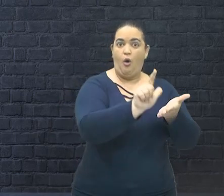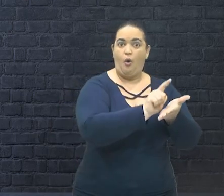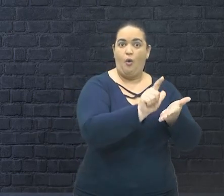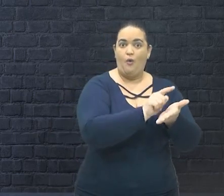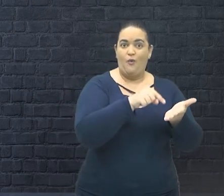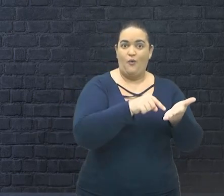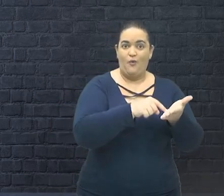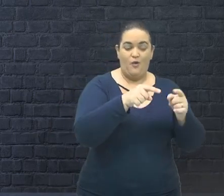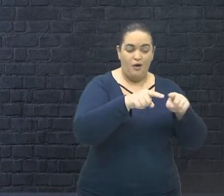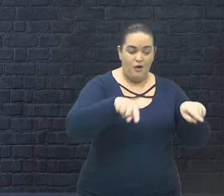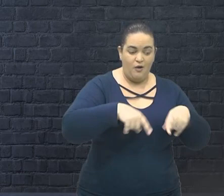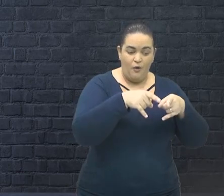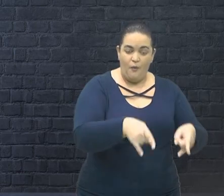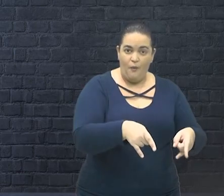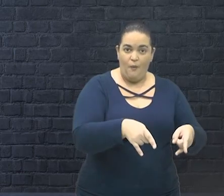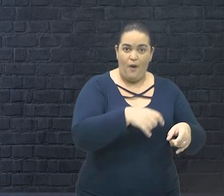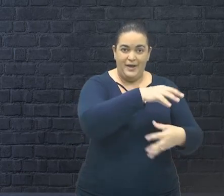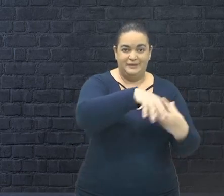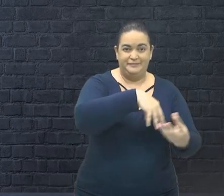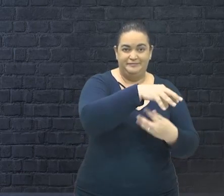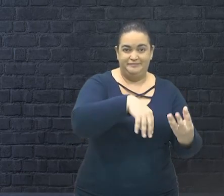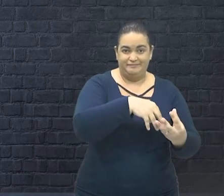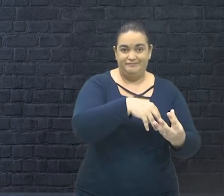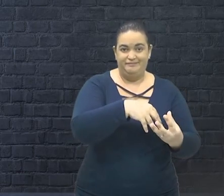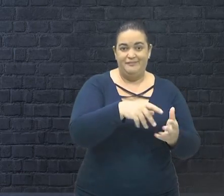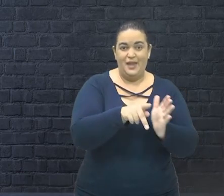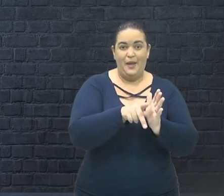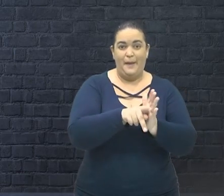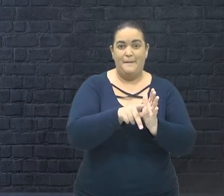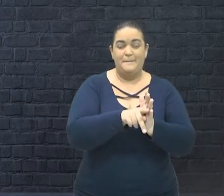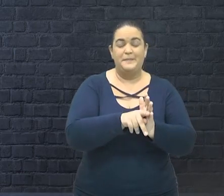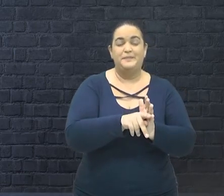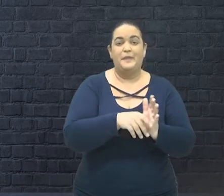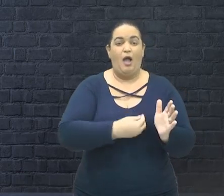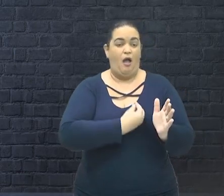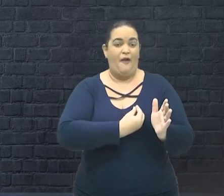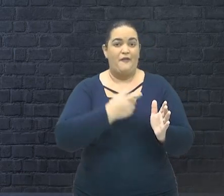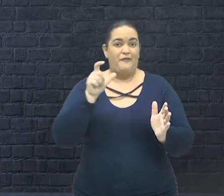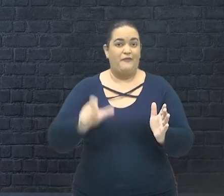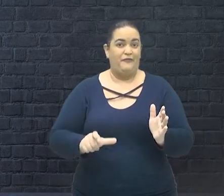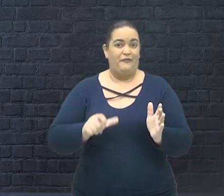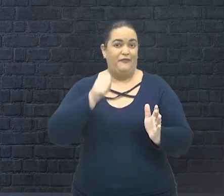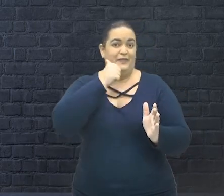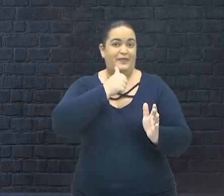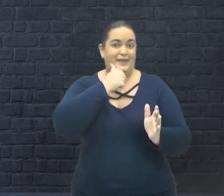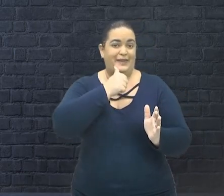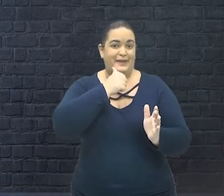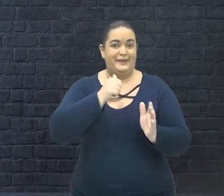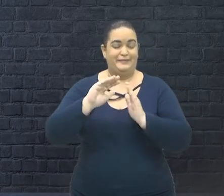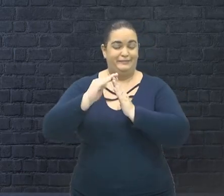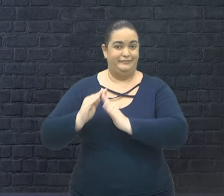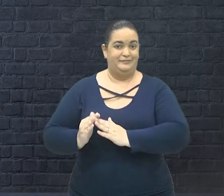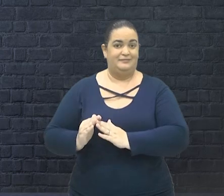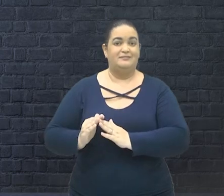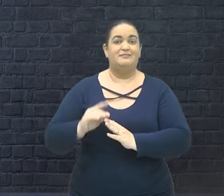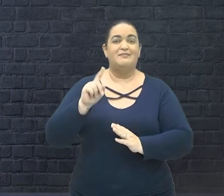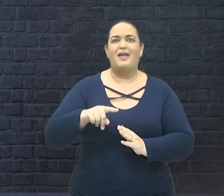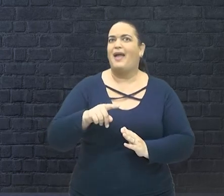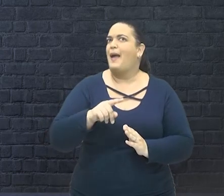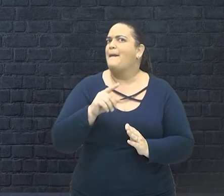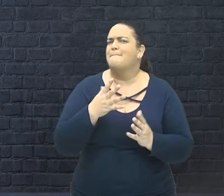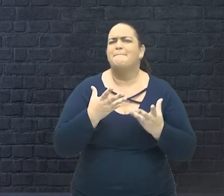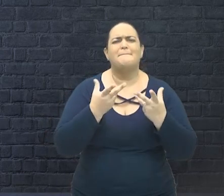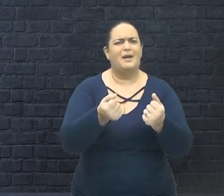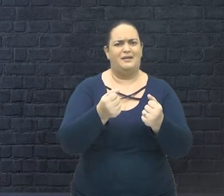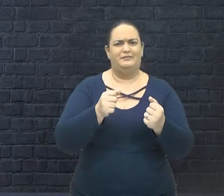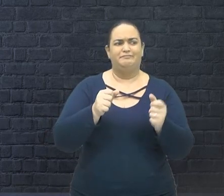Quarto de Despejo, Diário de uma Favelada, de 1960, é considerada uma pérola da nossa